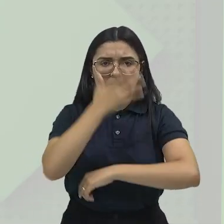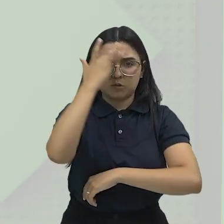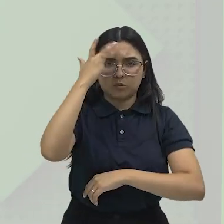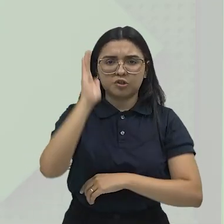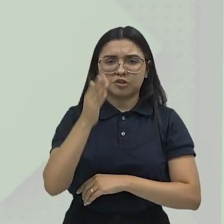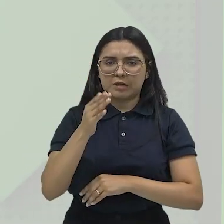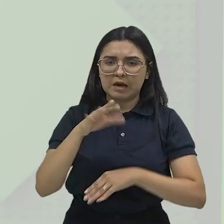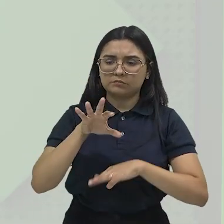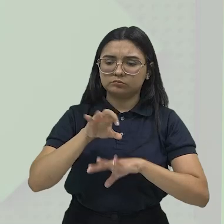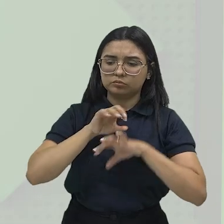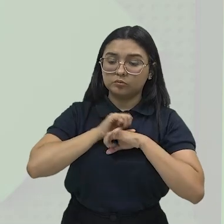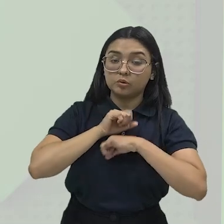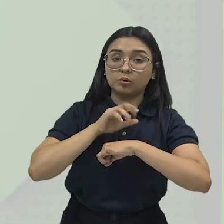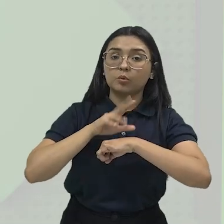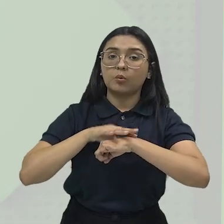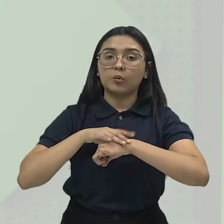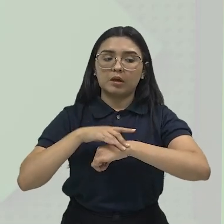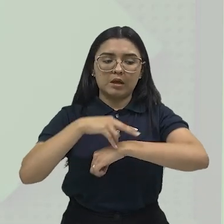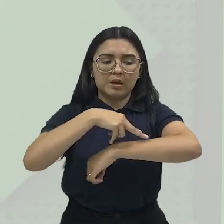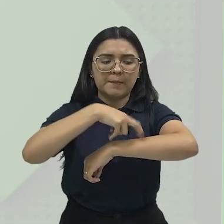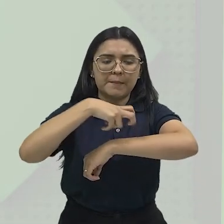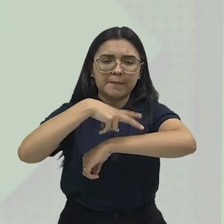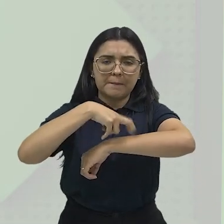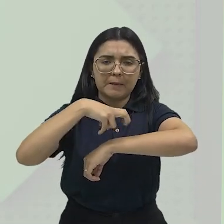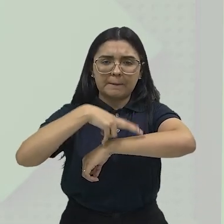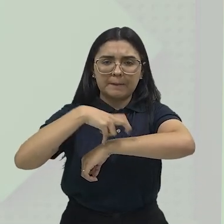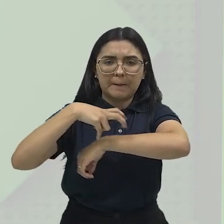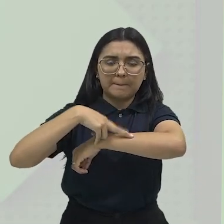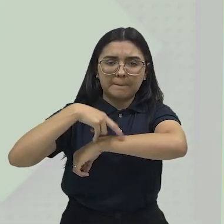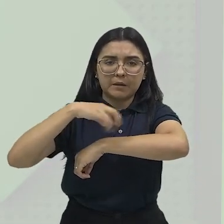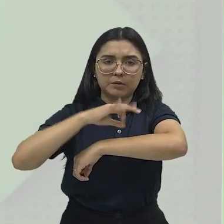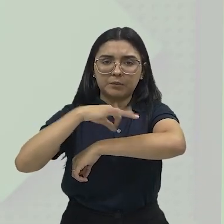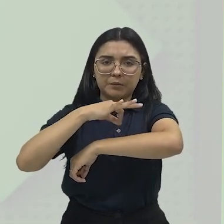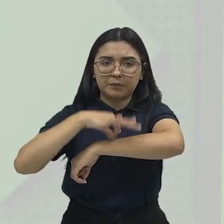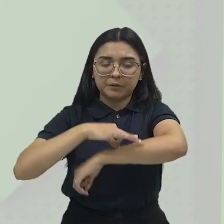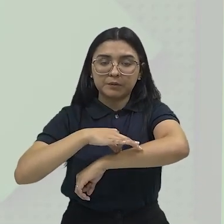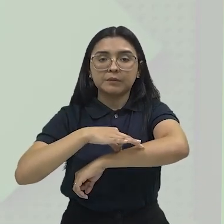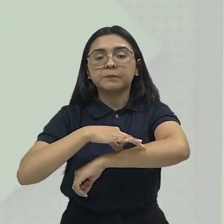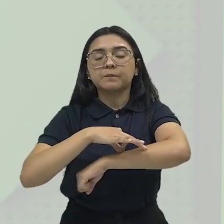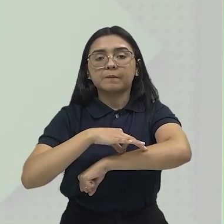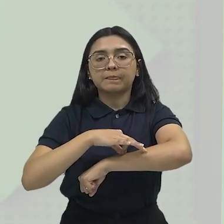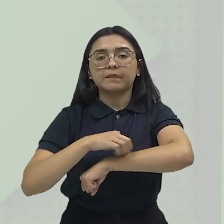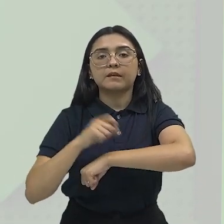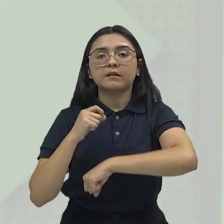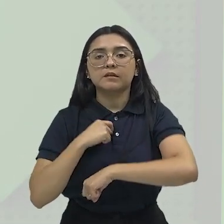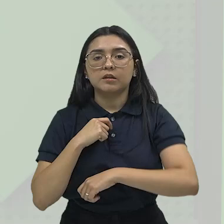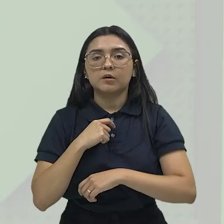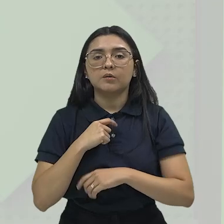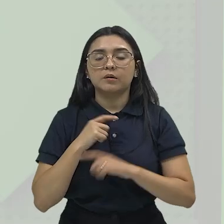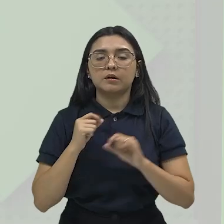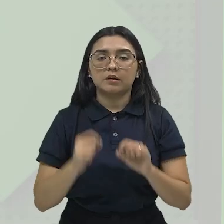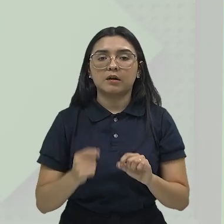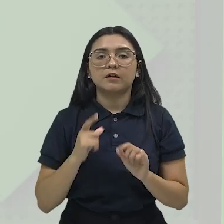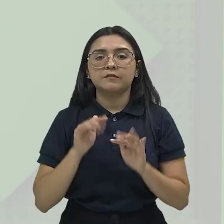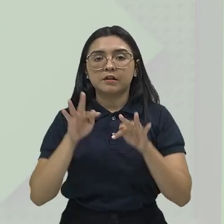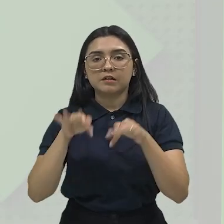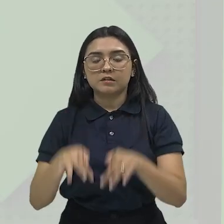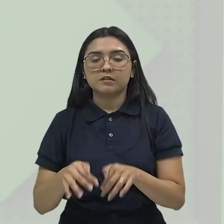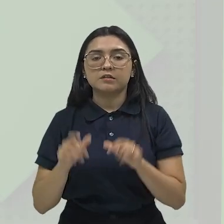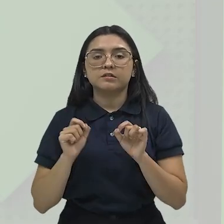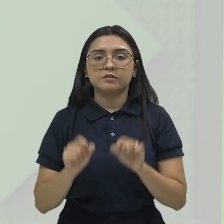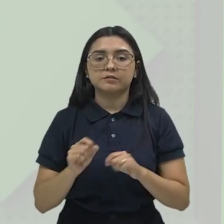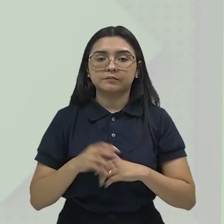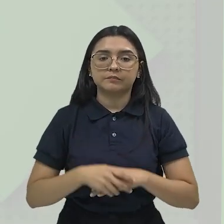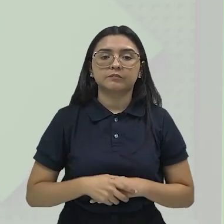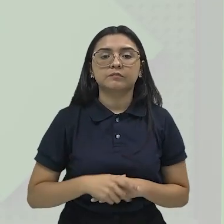está doente, ele suga o protozoário nesse estágio e termina o seu desenvolvimento dentro